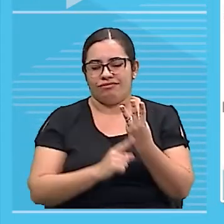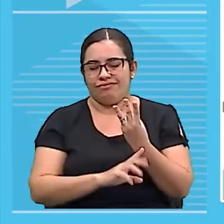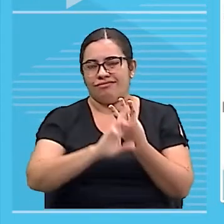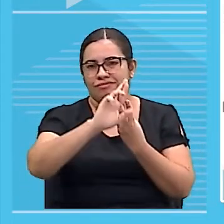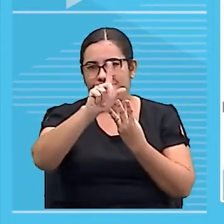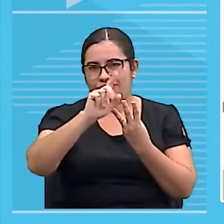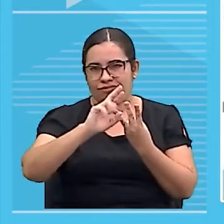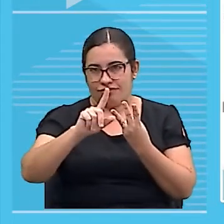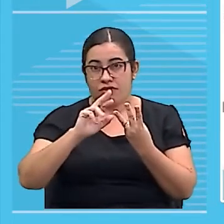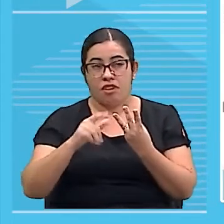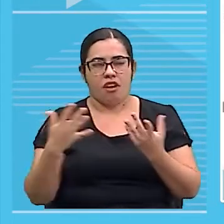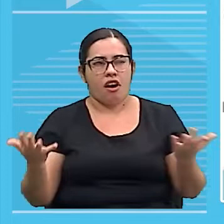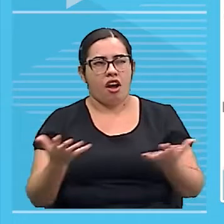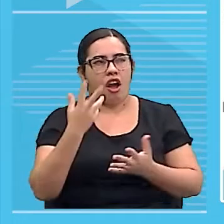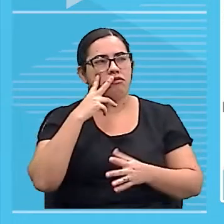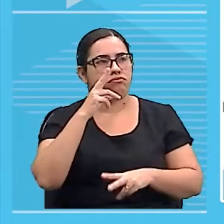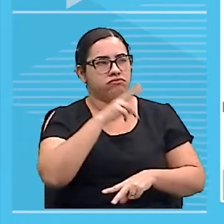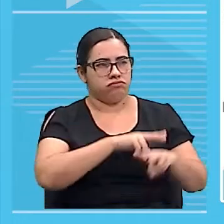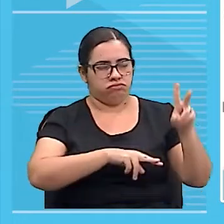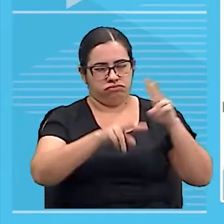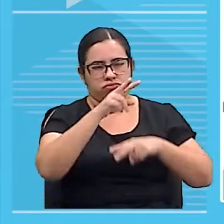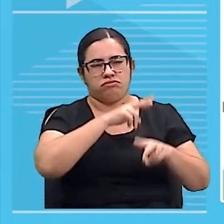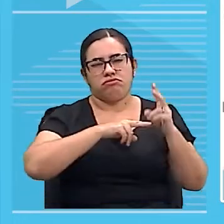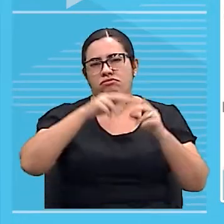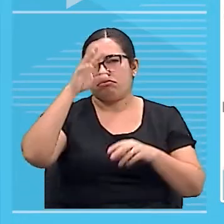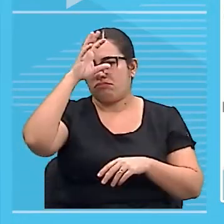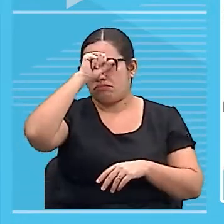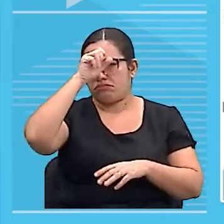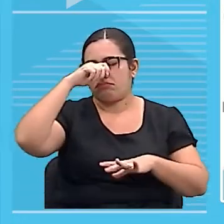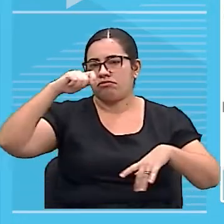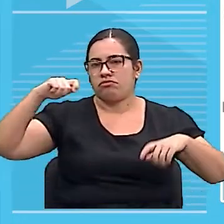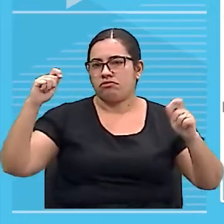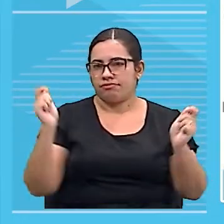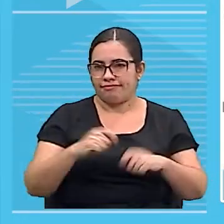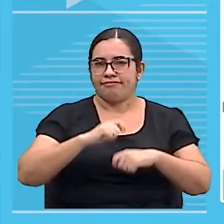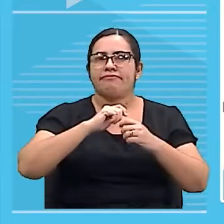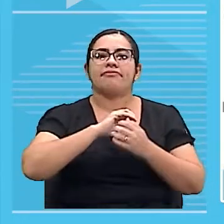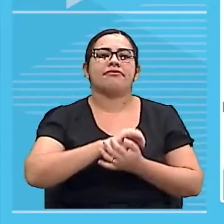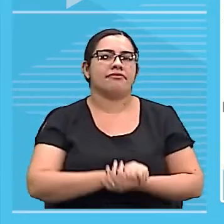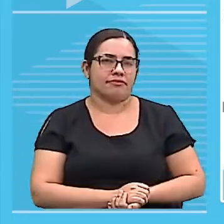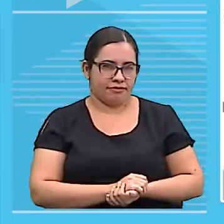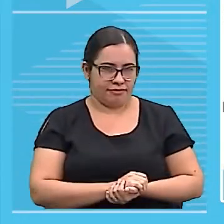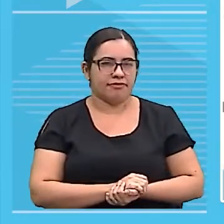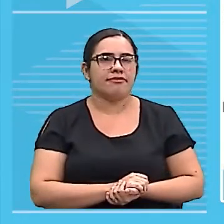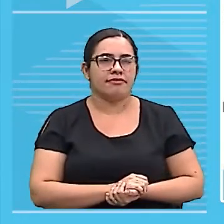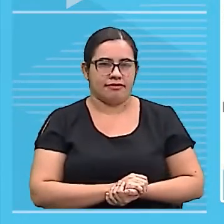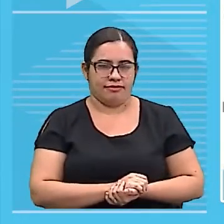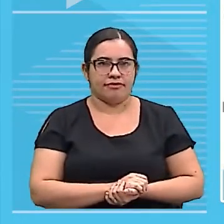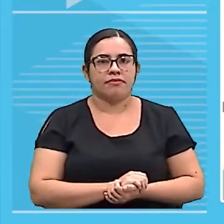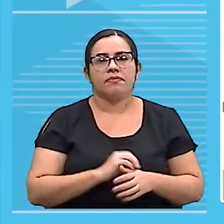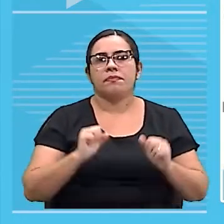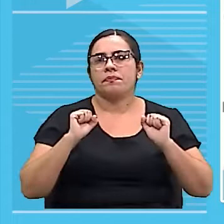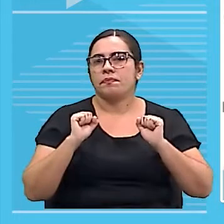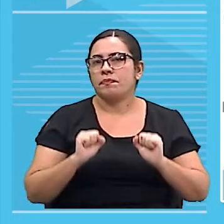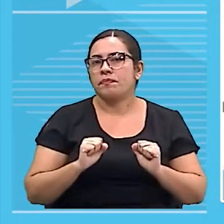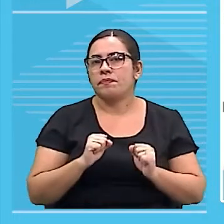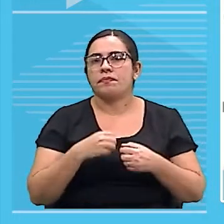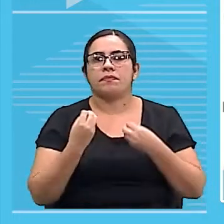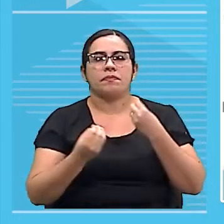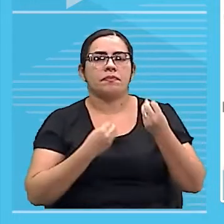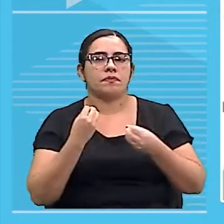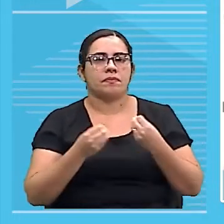como a gente vai observar agora gente pode unir esse os elementos